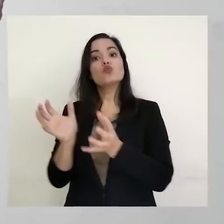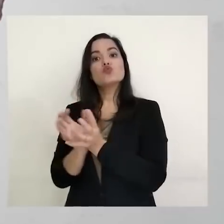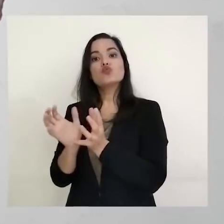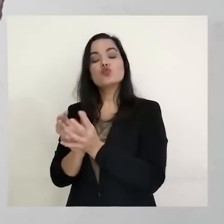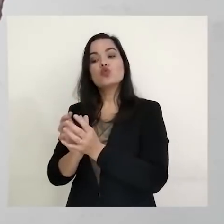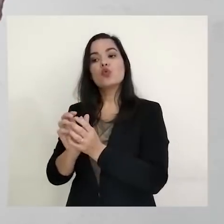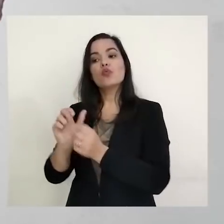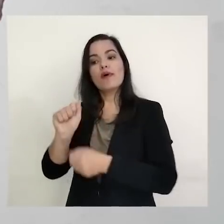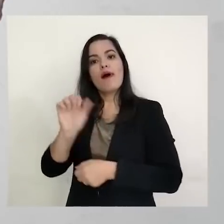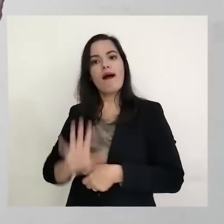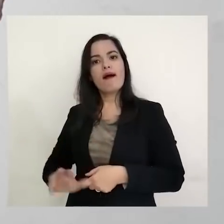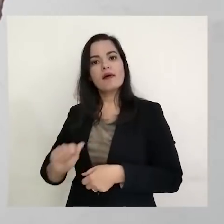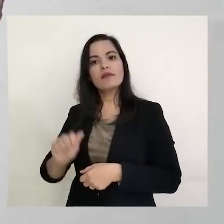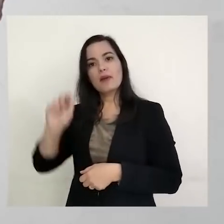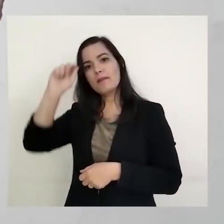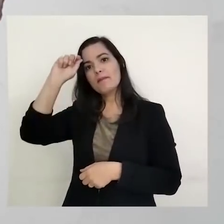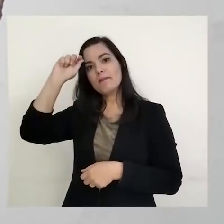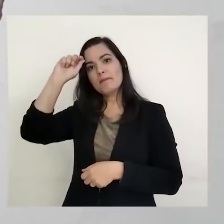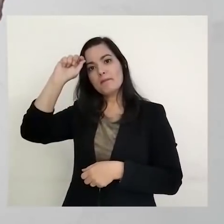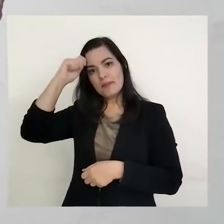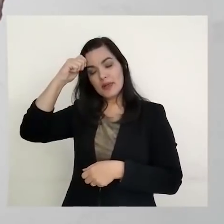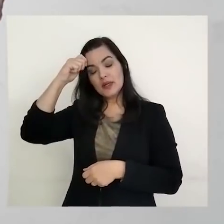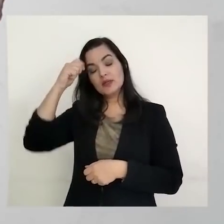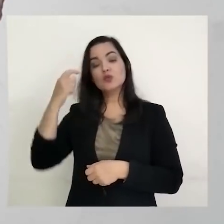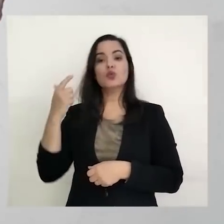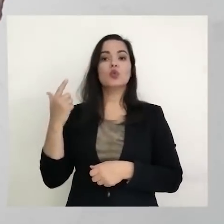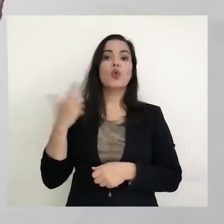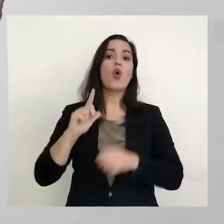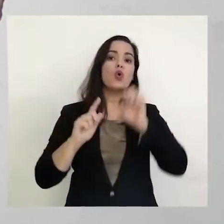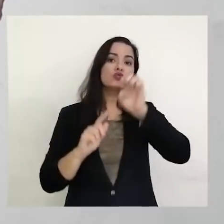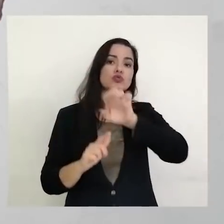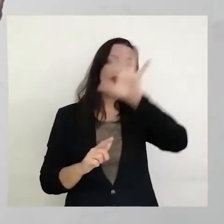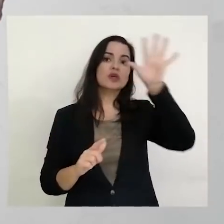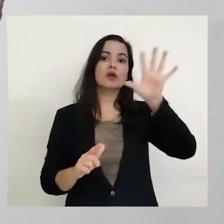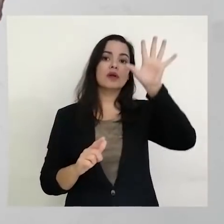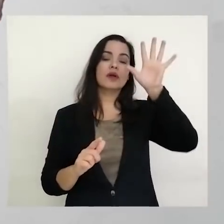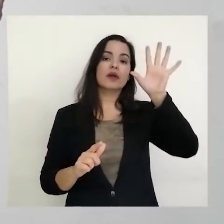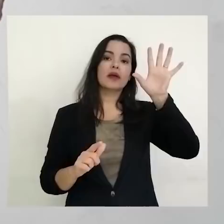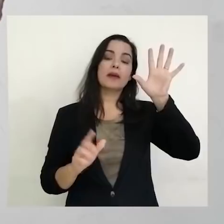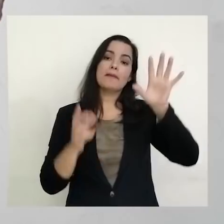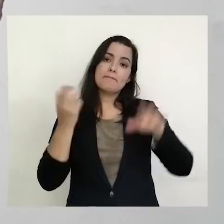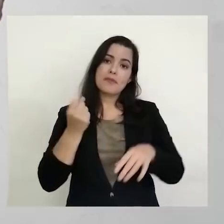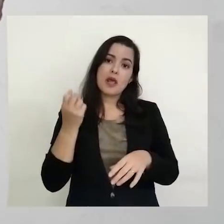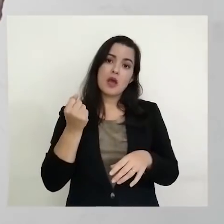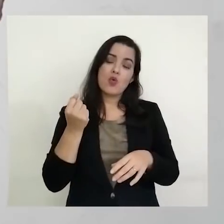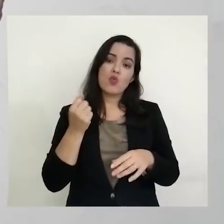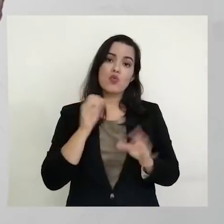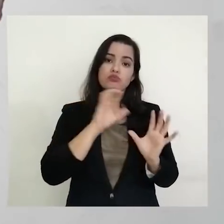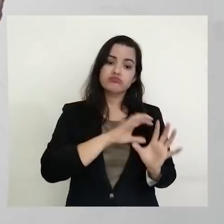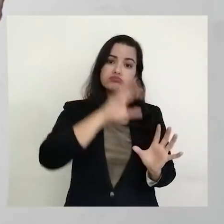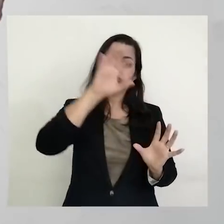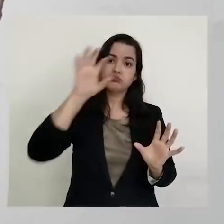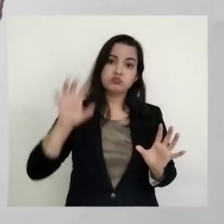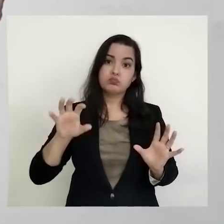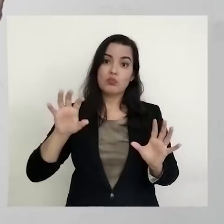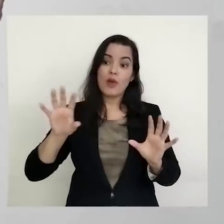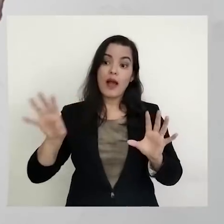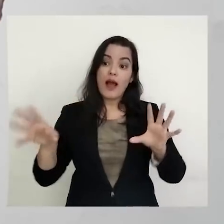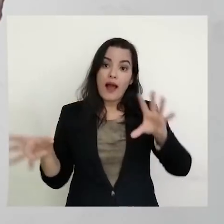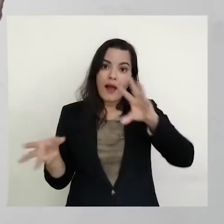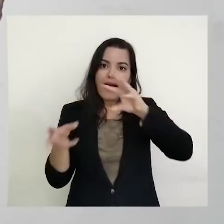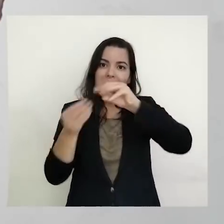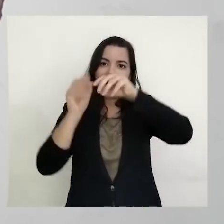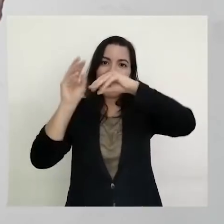etnia. Os europeus, os brancos, é uma outra etnia. E assim por diante. Então, é da mistura desses